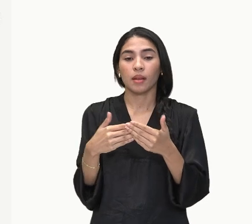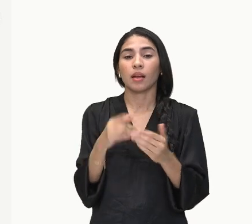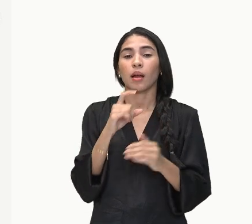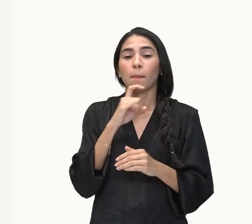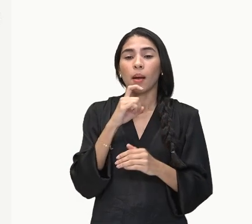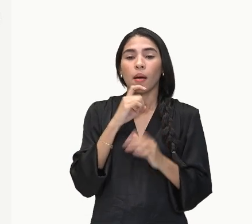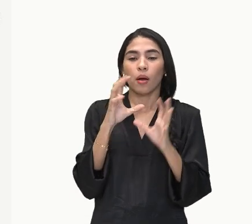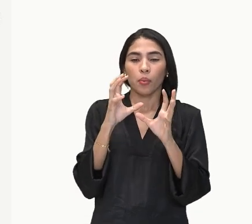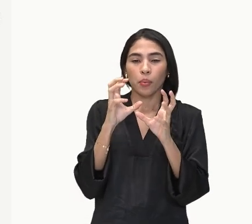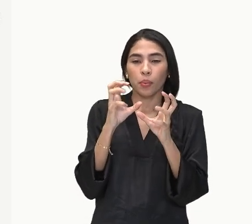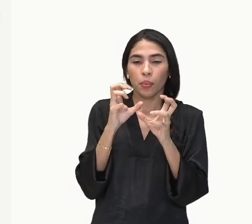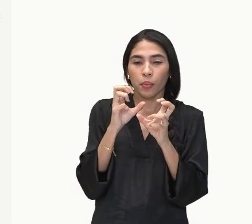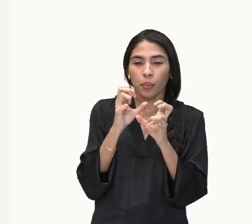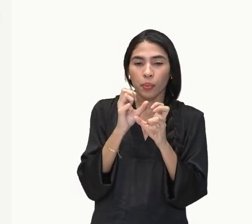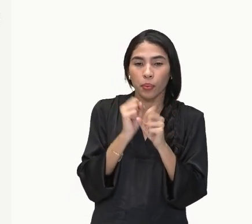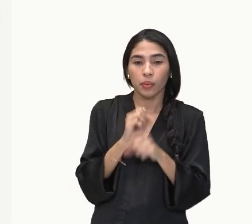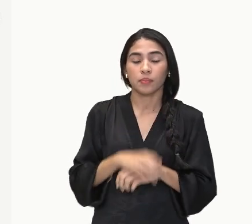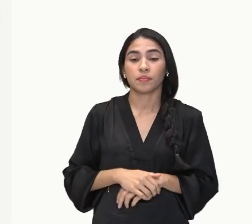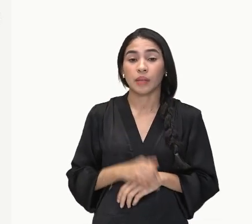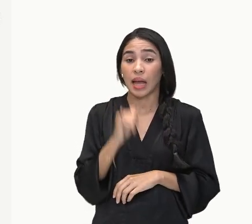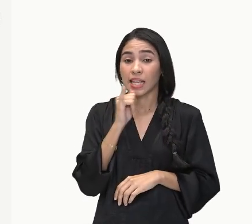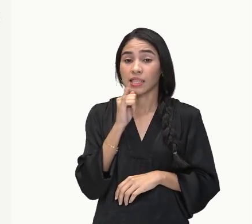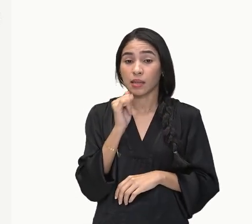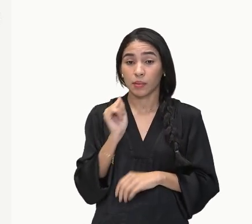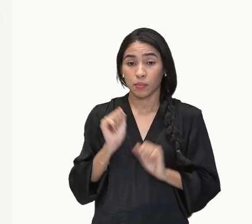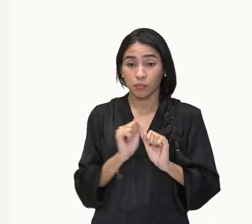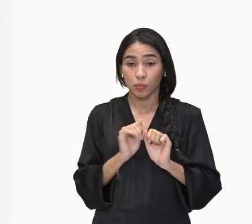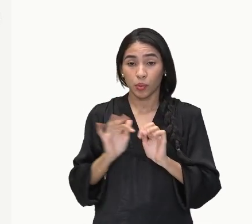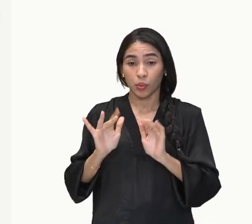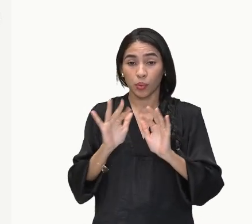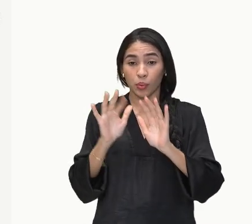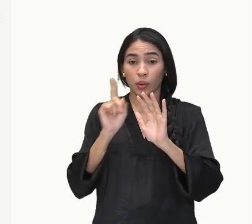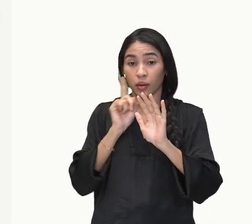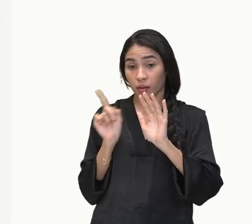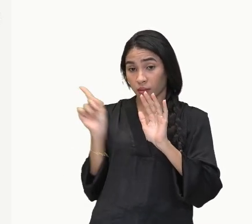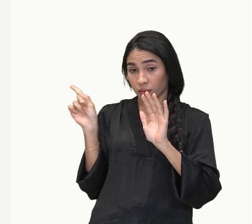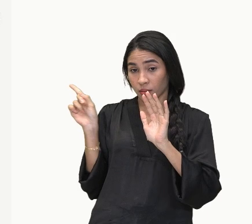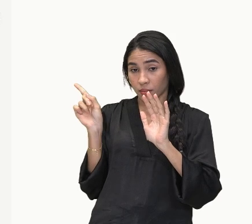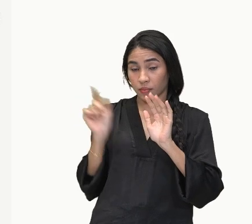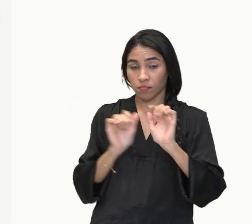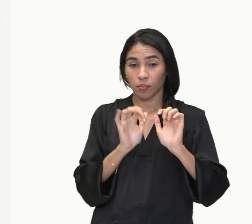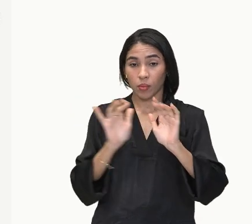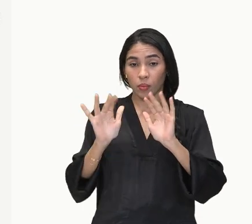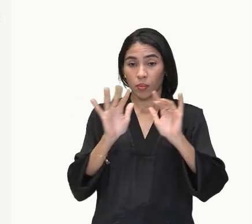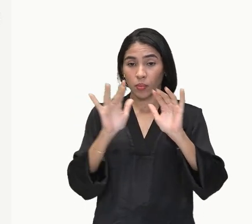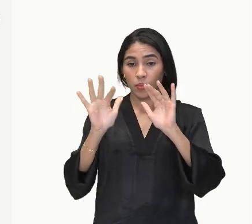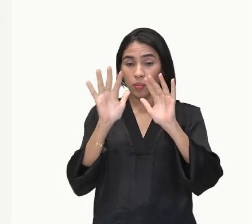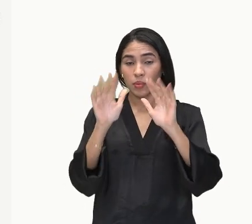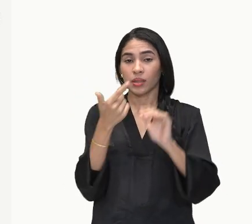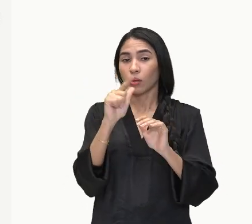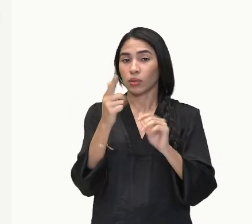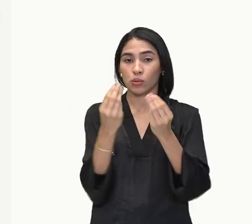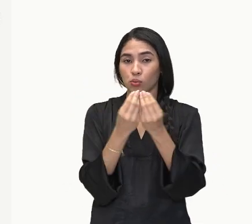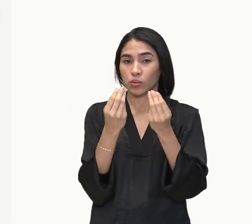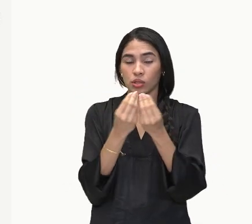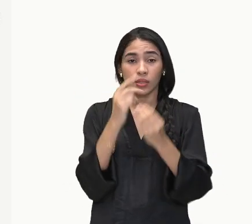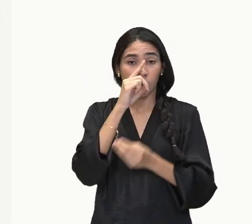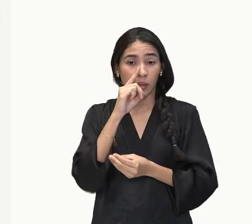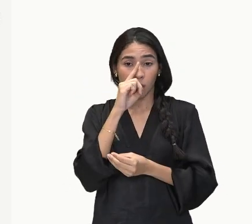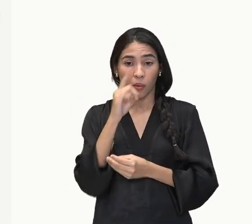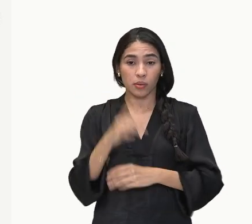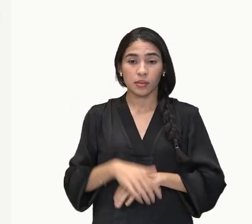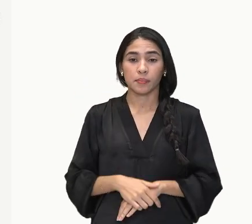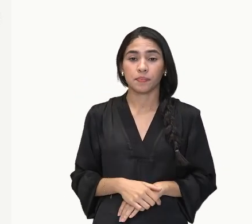resfriamento, né? Então, quando sai aqui esse vapor d'água, ele não apresenta gases tóxicos, né, nessas